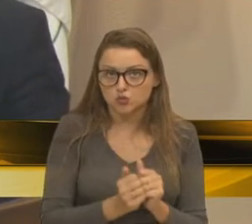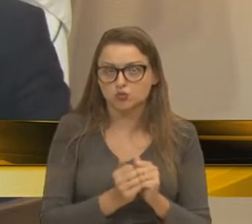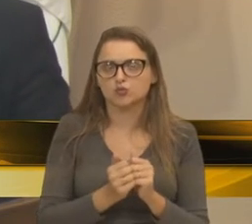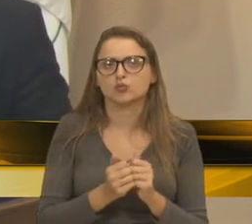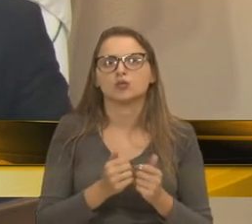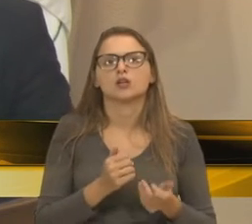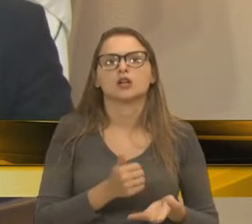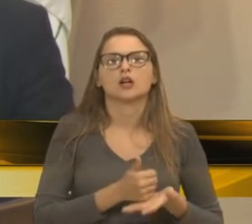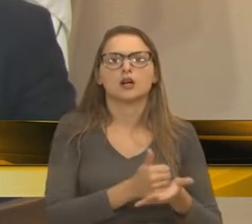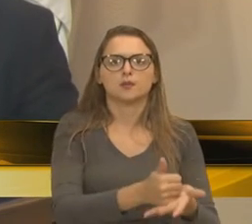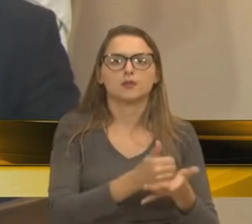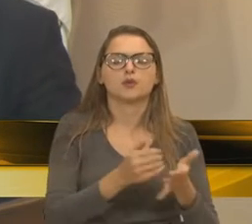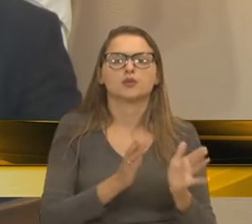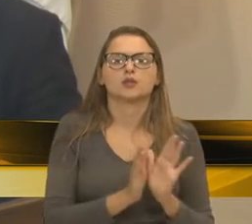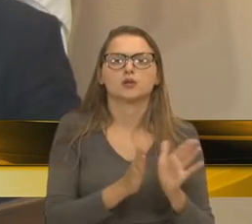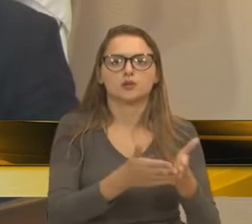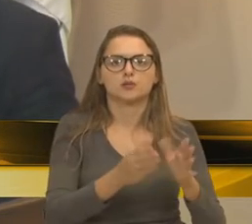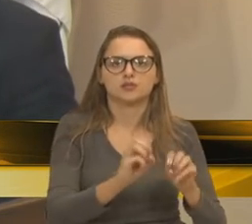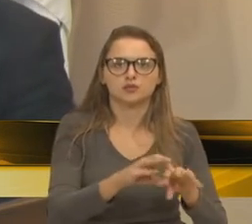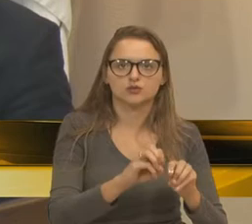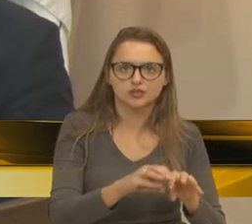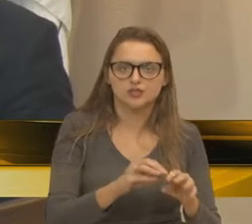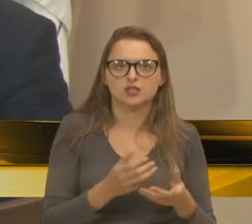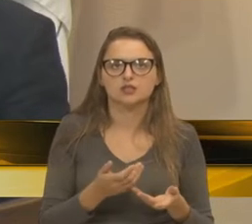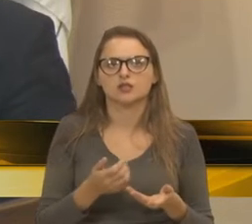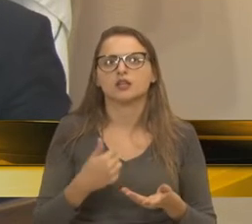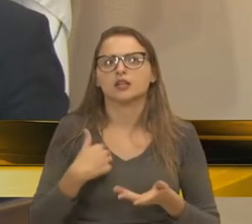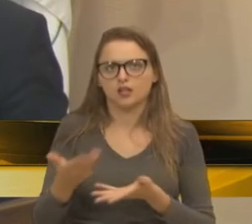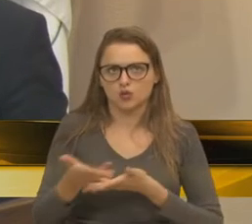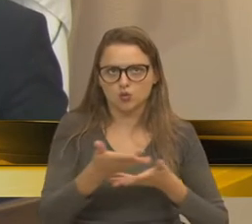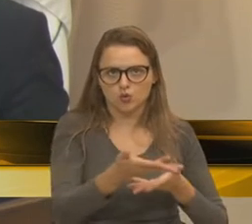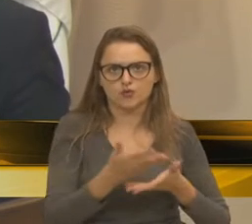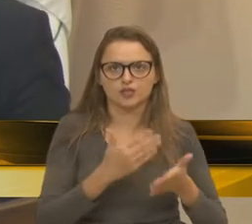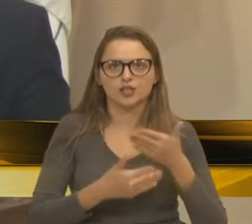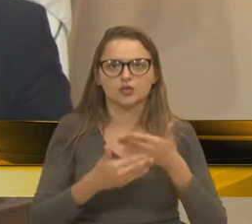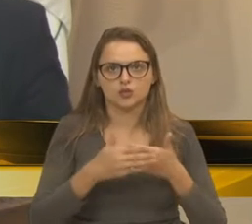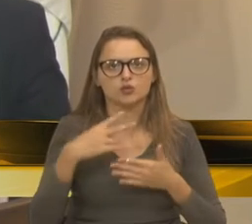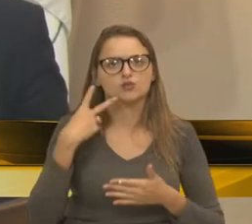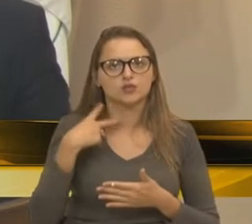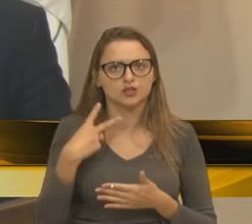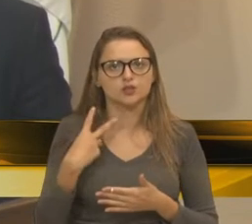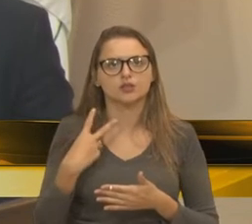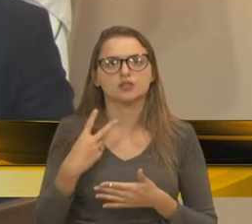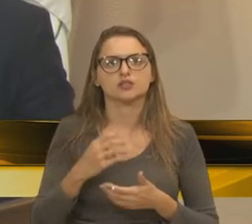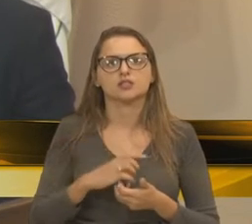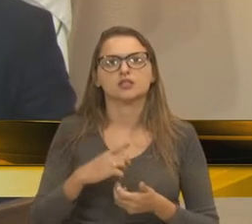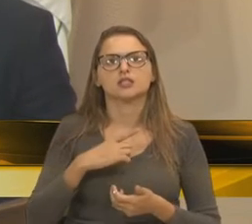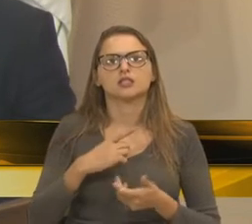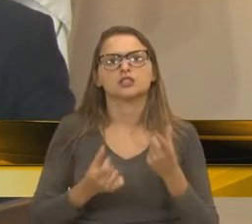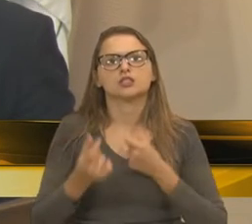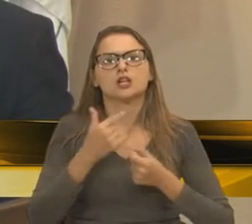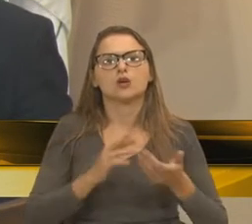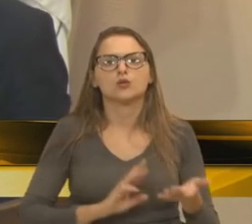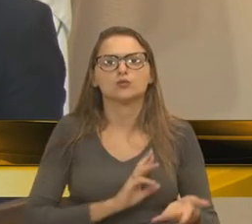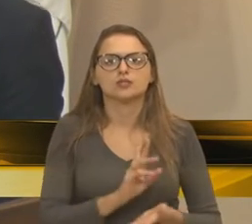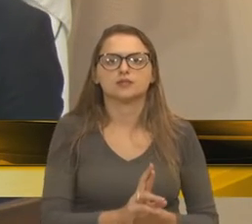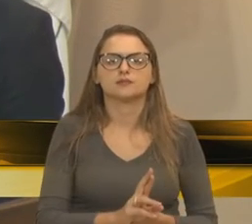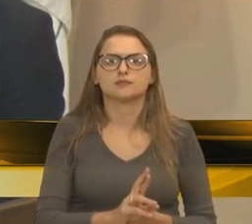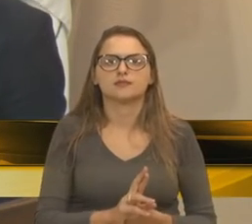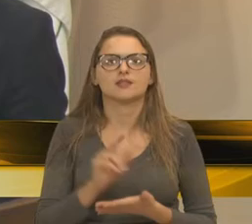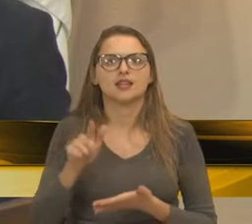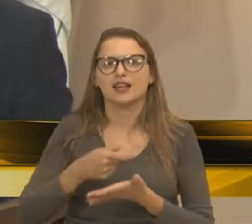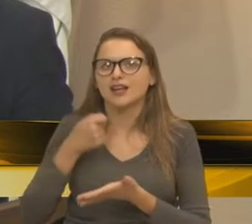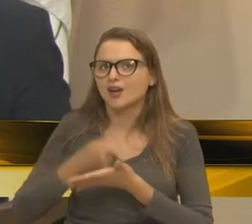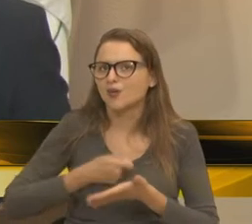assessoria da Comissão de Educação. Enfim, eu convidei todos os vereadores, estavam esses representantes aqui. E é uma